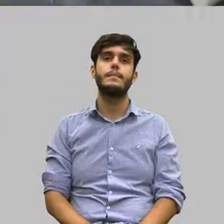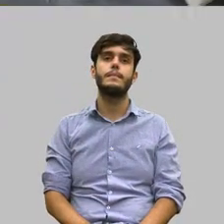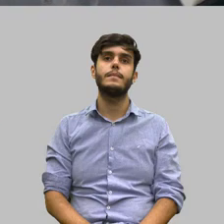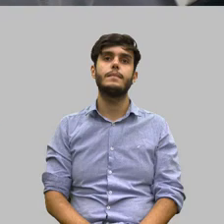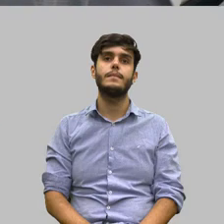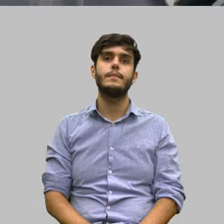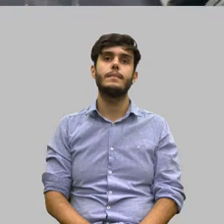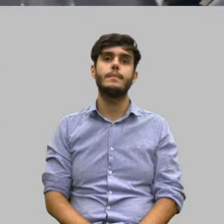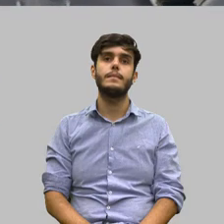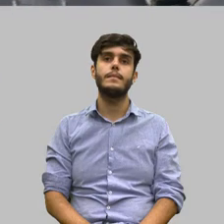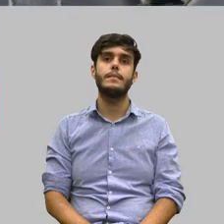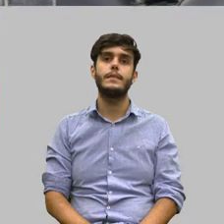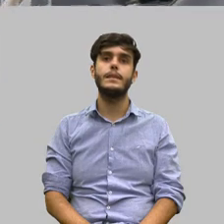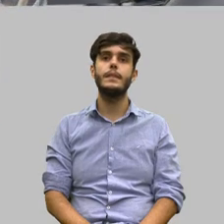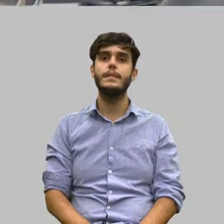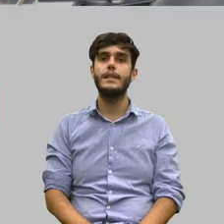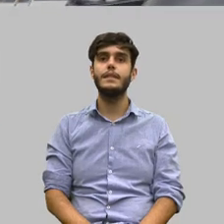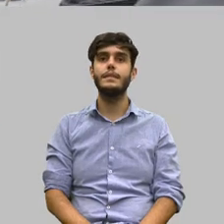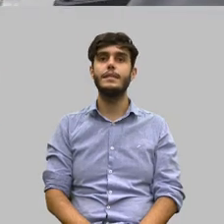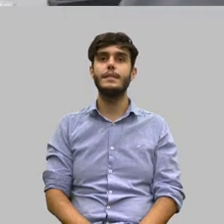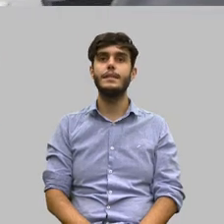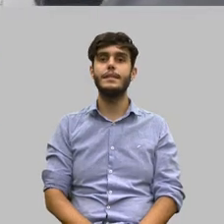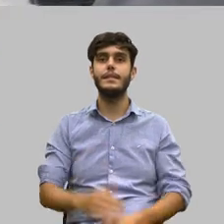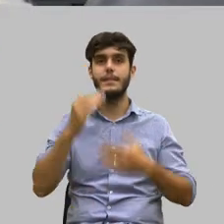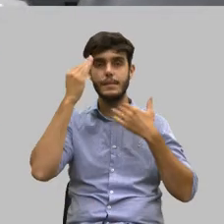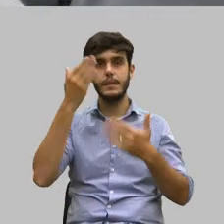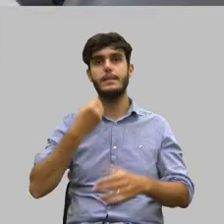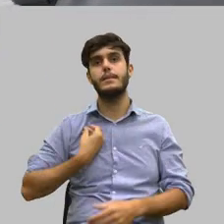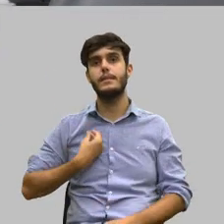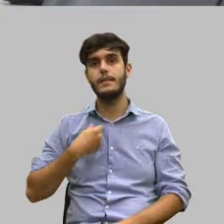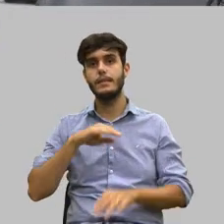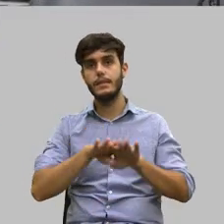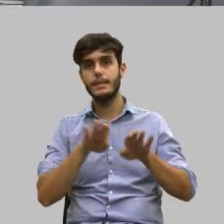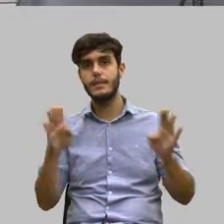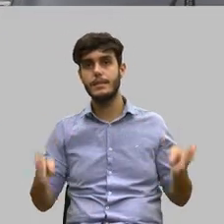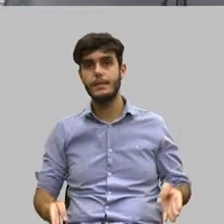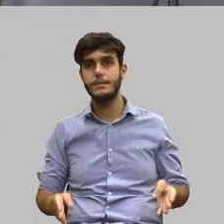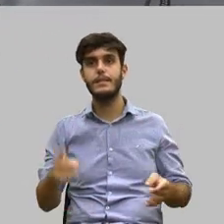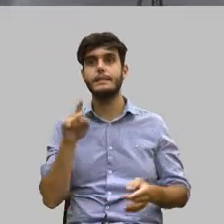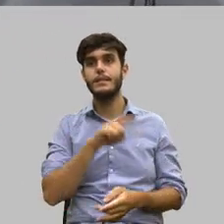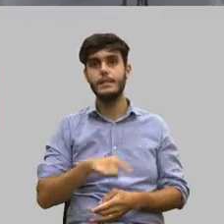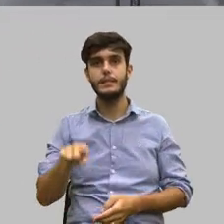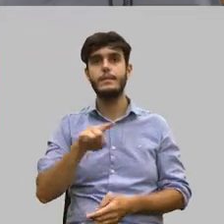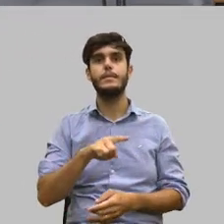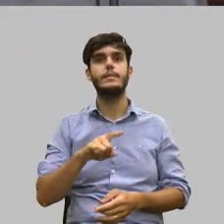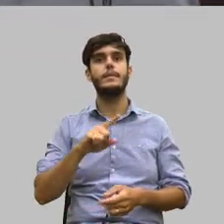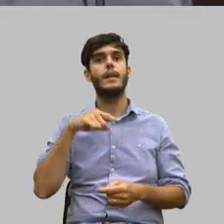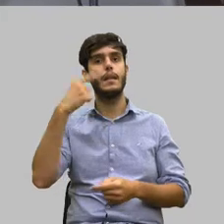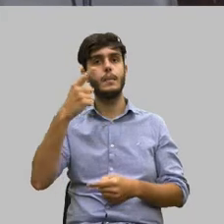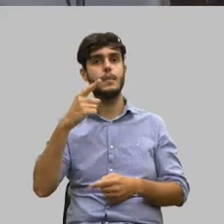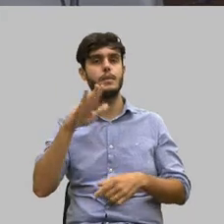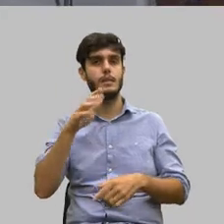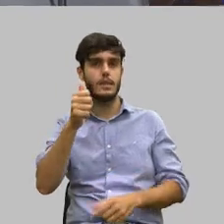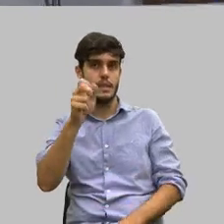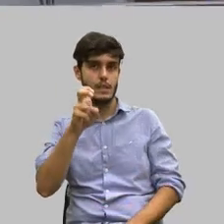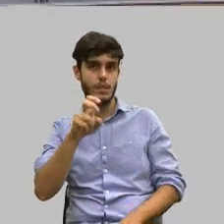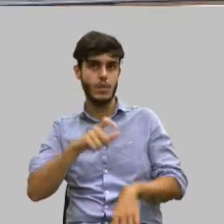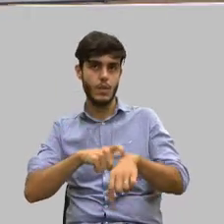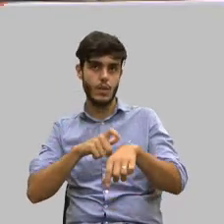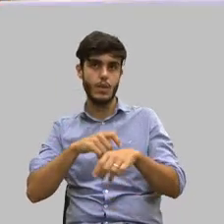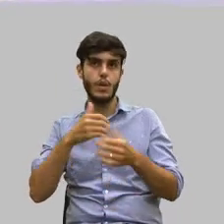reunião a presidência agradece a presença dos parlamentares do convocado determina a lavatura da ata encerra os trabalhos daqui a pouco às 15 horas